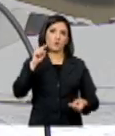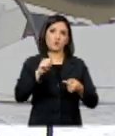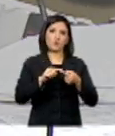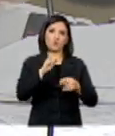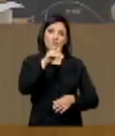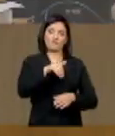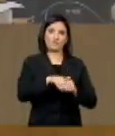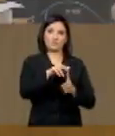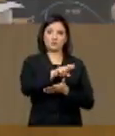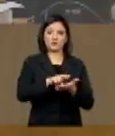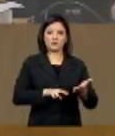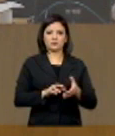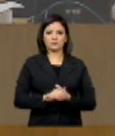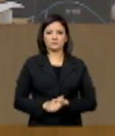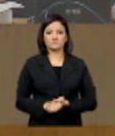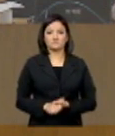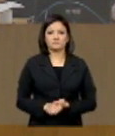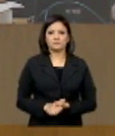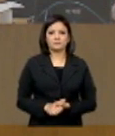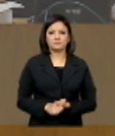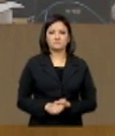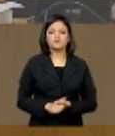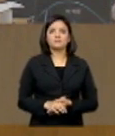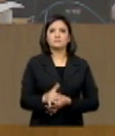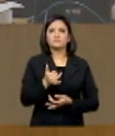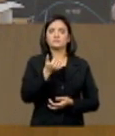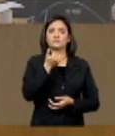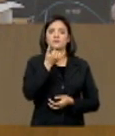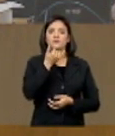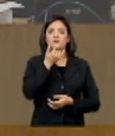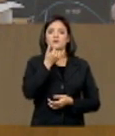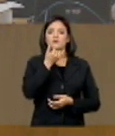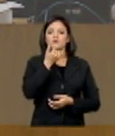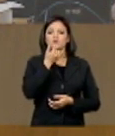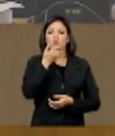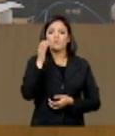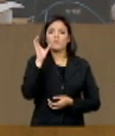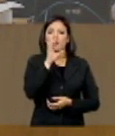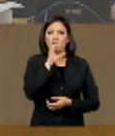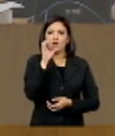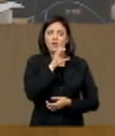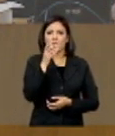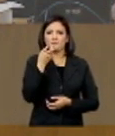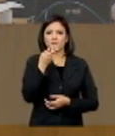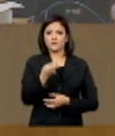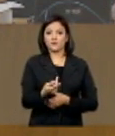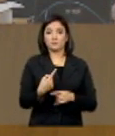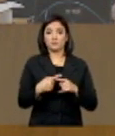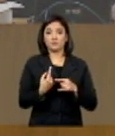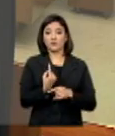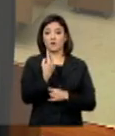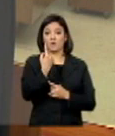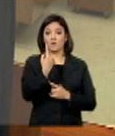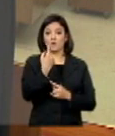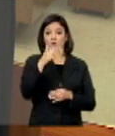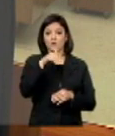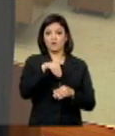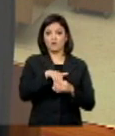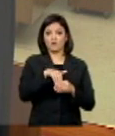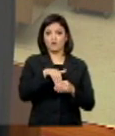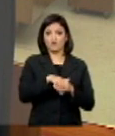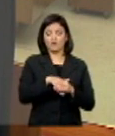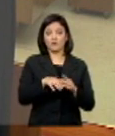que eu cometi a transmissão ia à praia porque é um voto está exatamente consoante